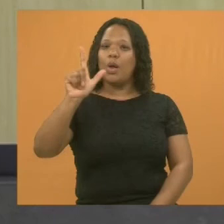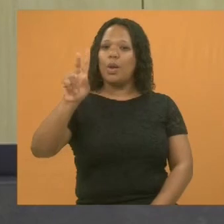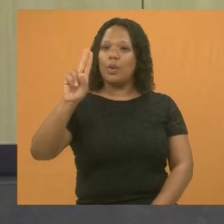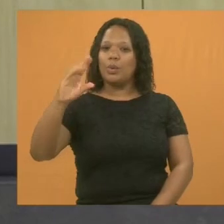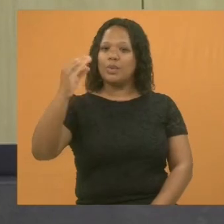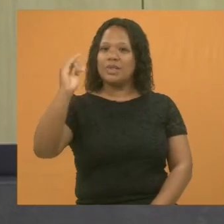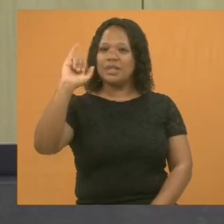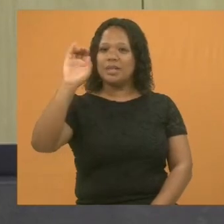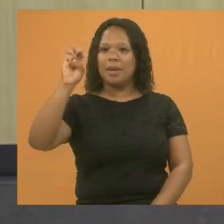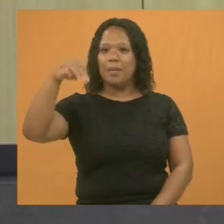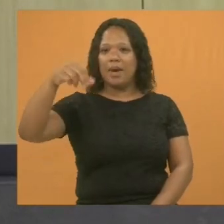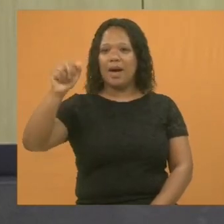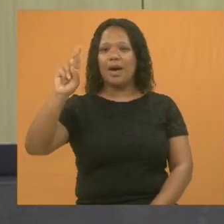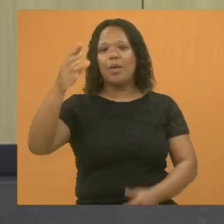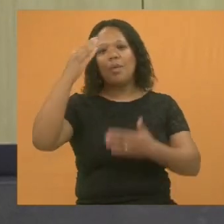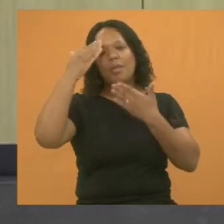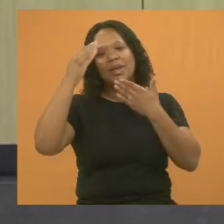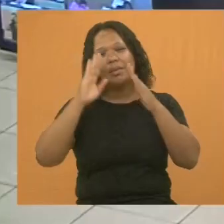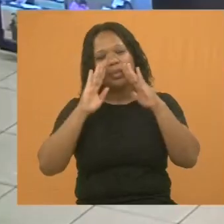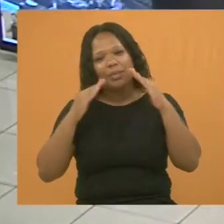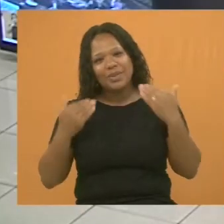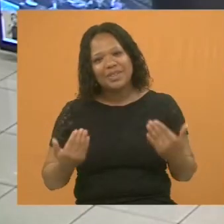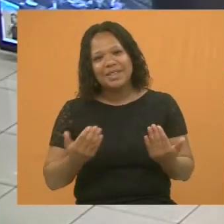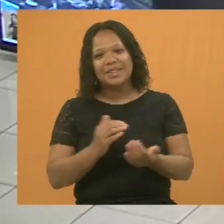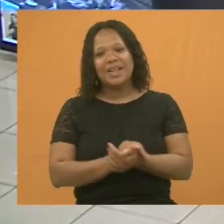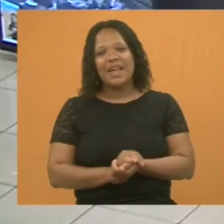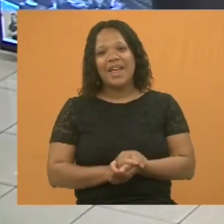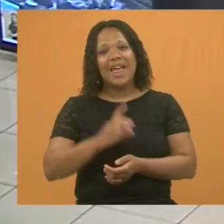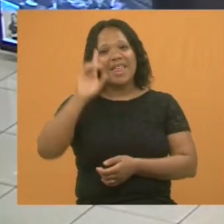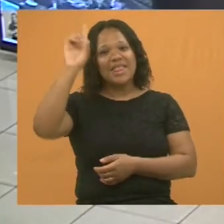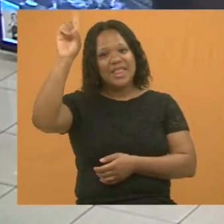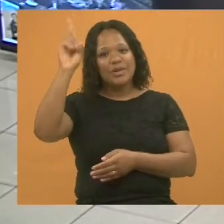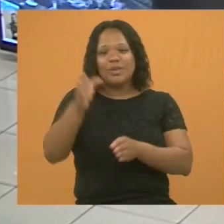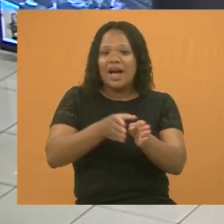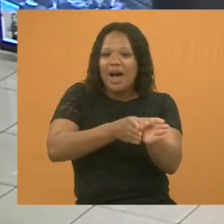Ponciano, essa minha oportunidade, e